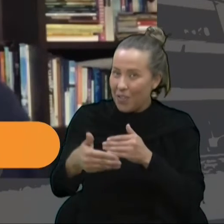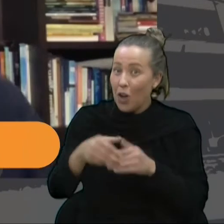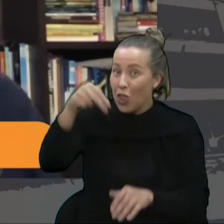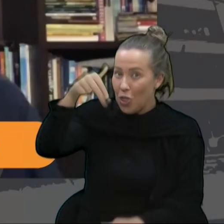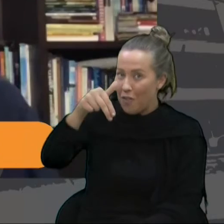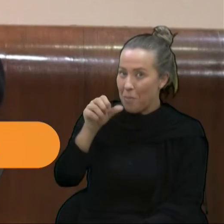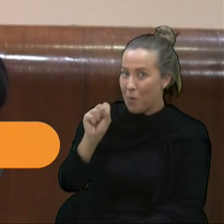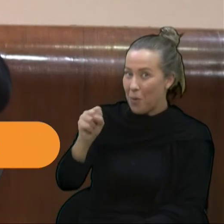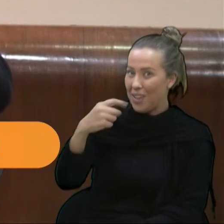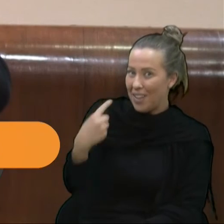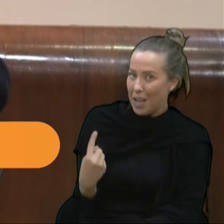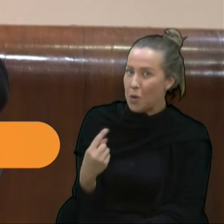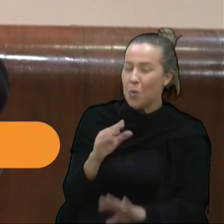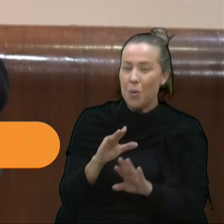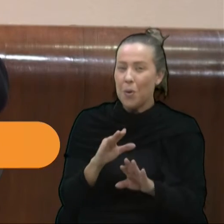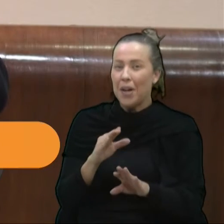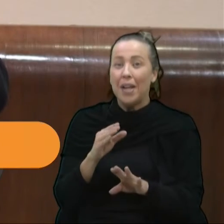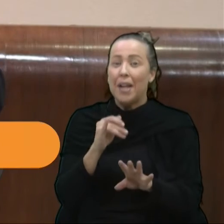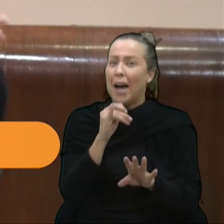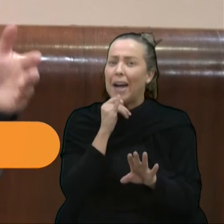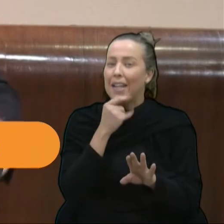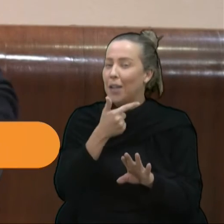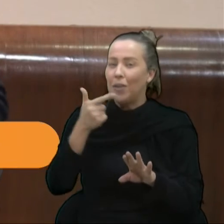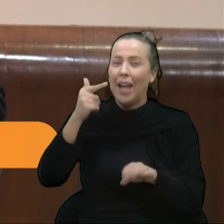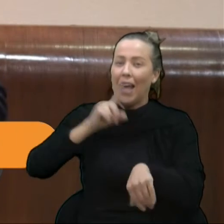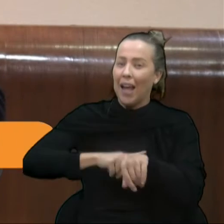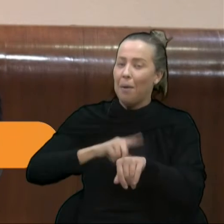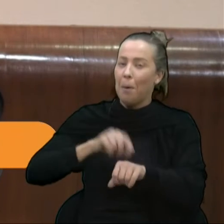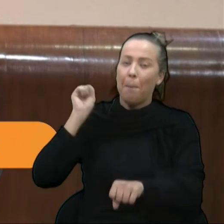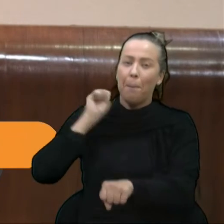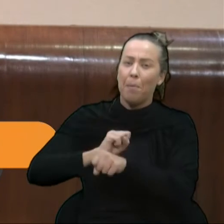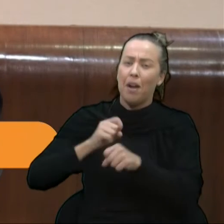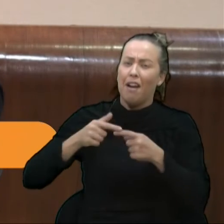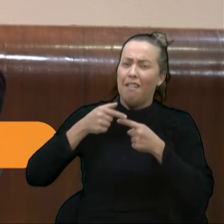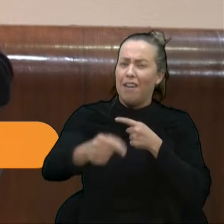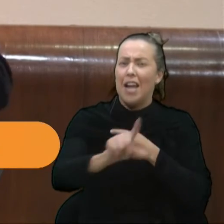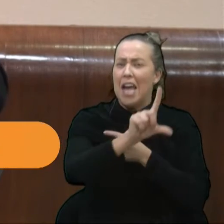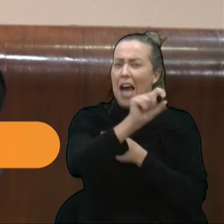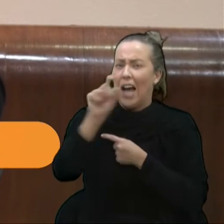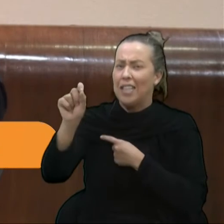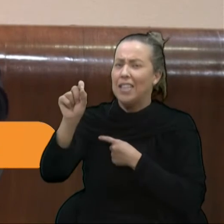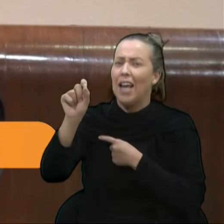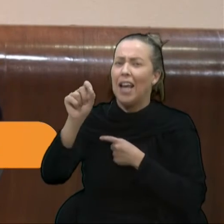novembro. Então não tem data para parar e com certeza vai até o centenário como a mãe.